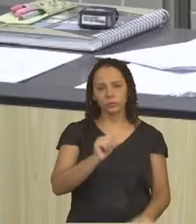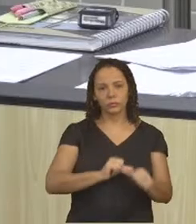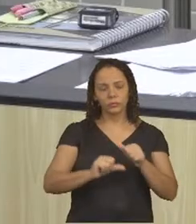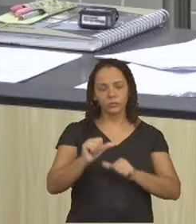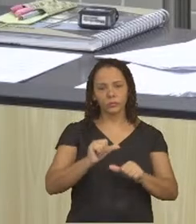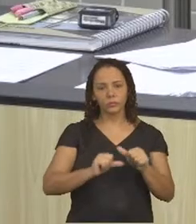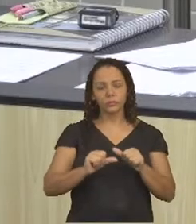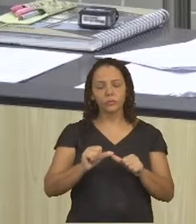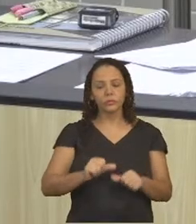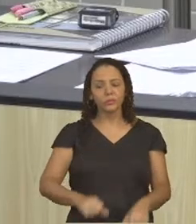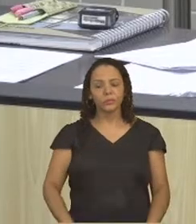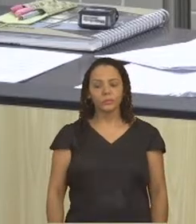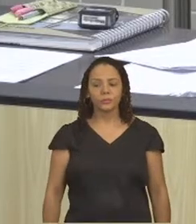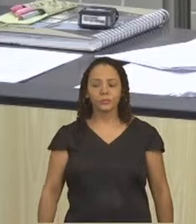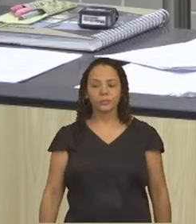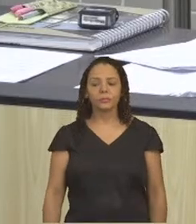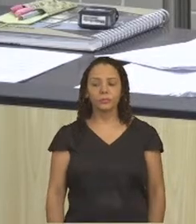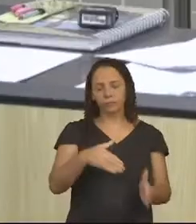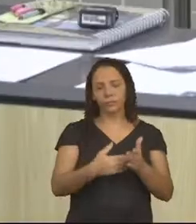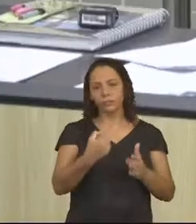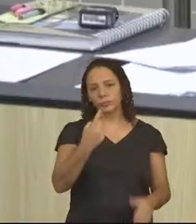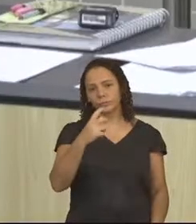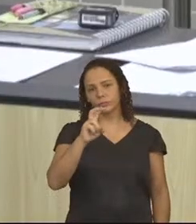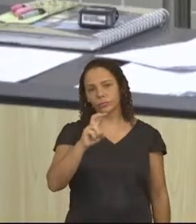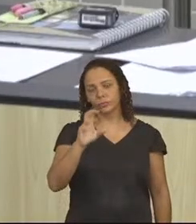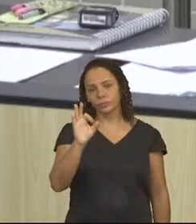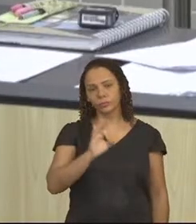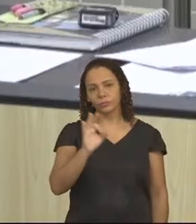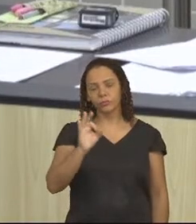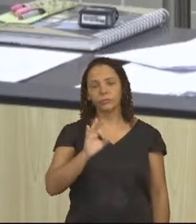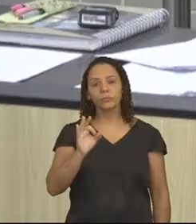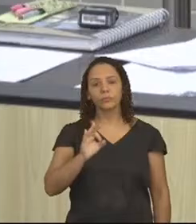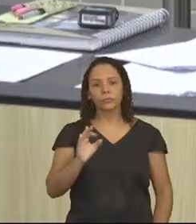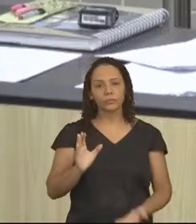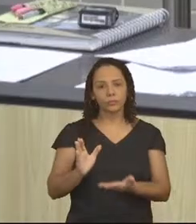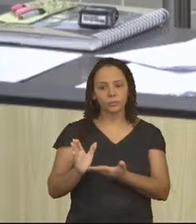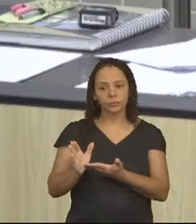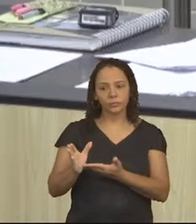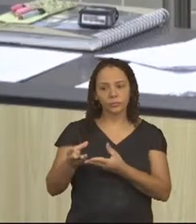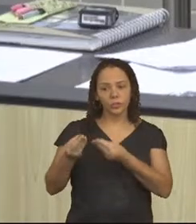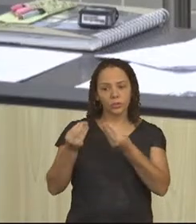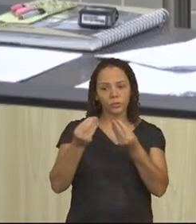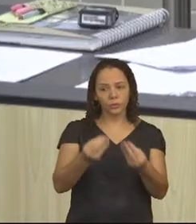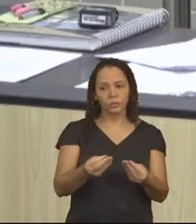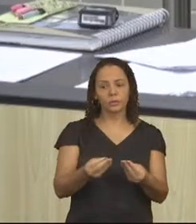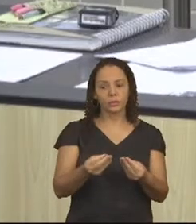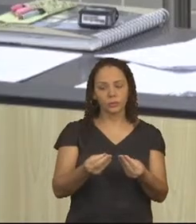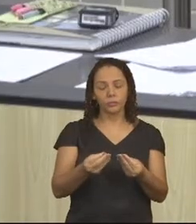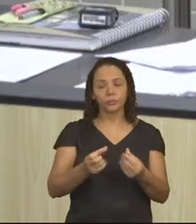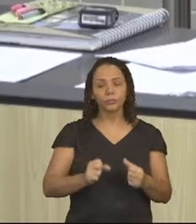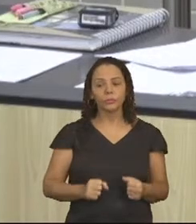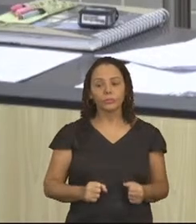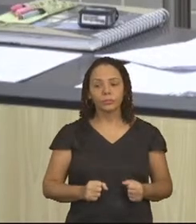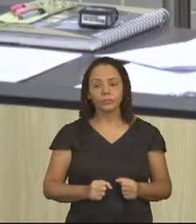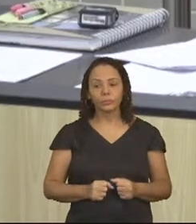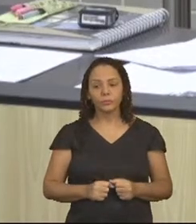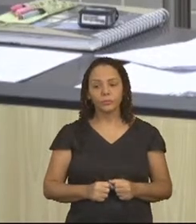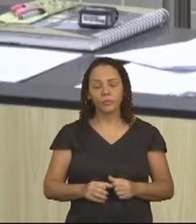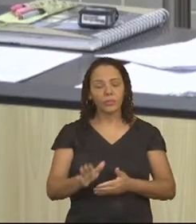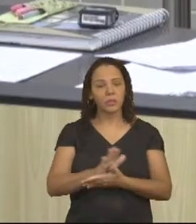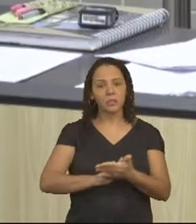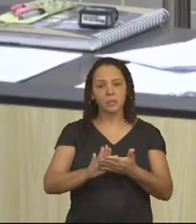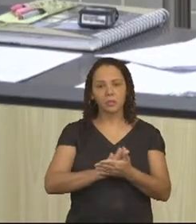seguinte redação: a doação ao tal doado, sem qualquer vinculação a projetos, programas e